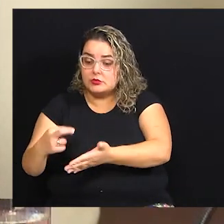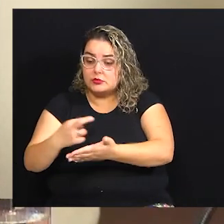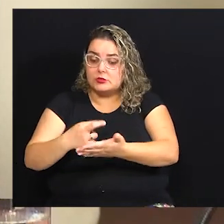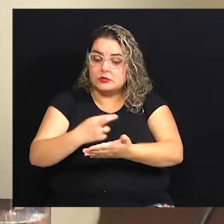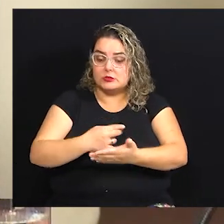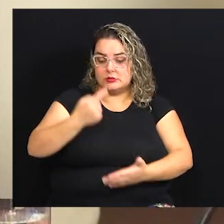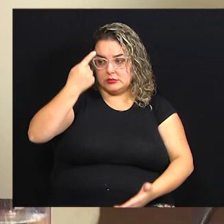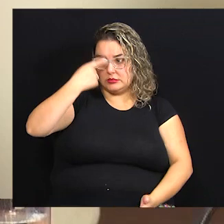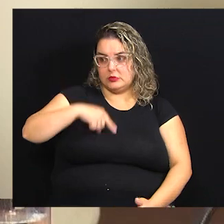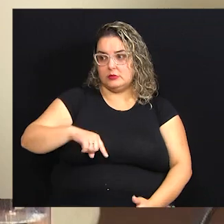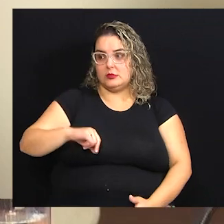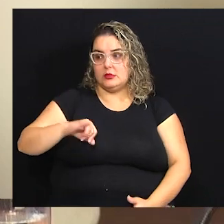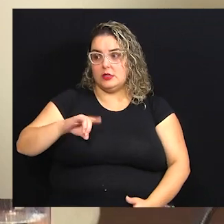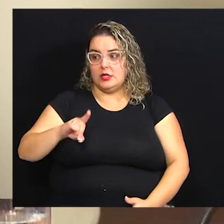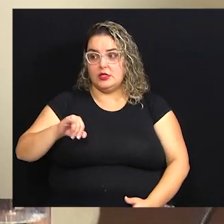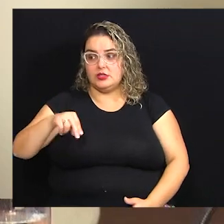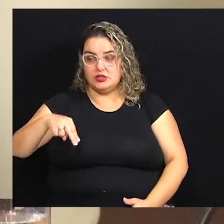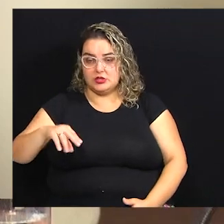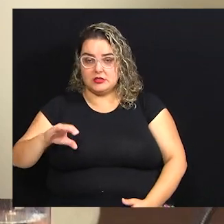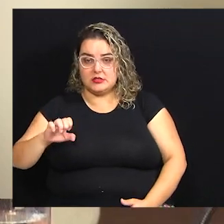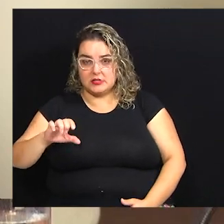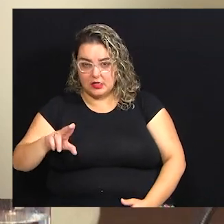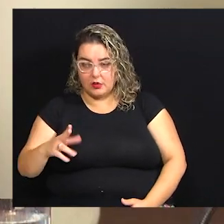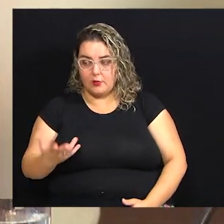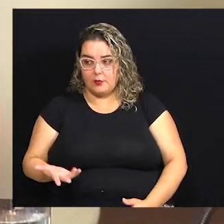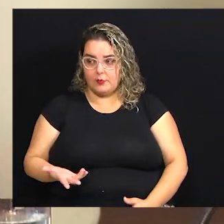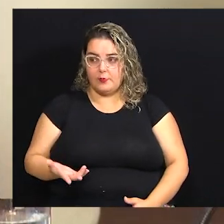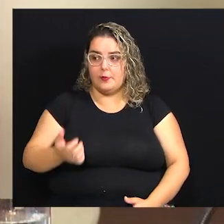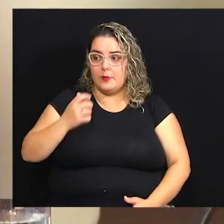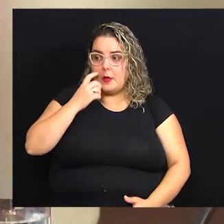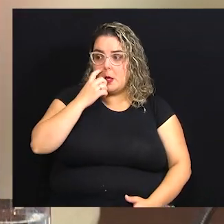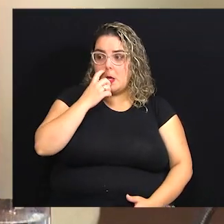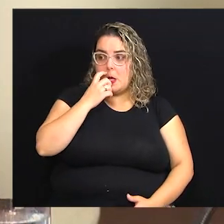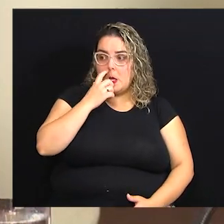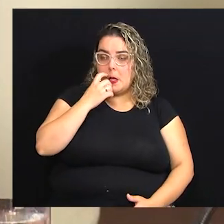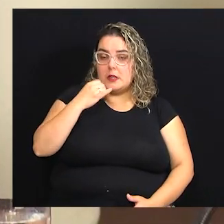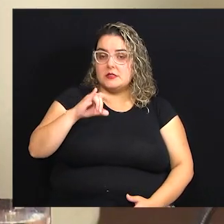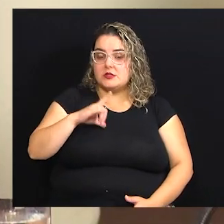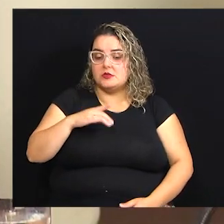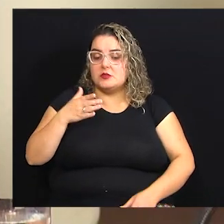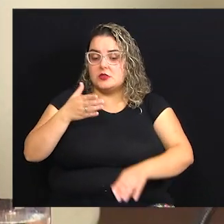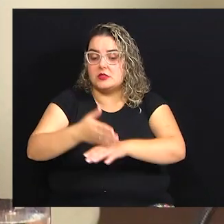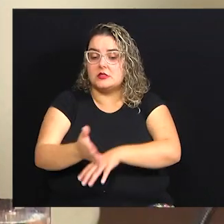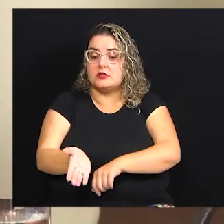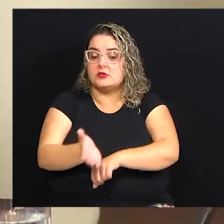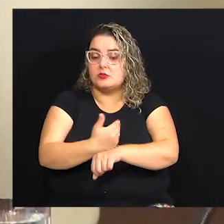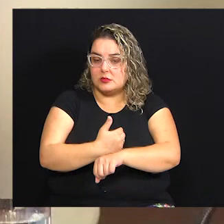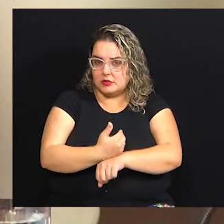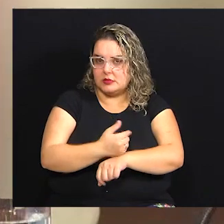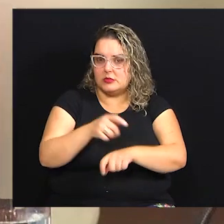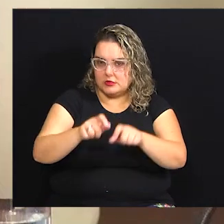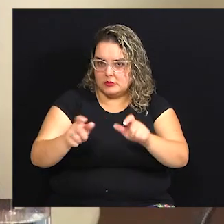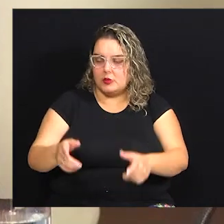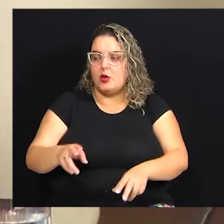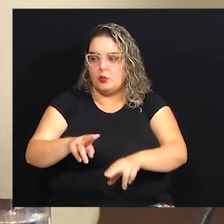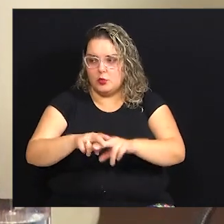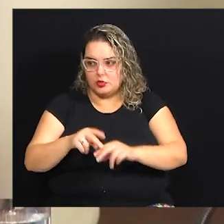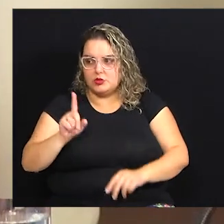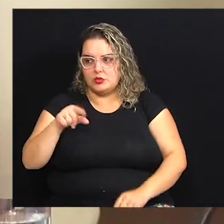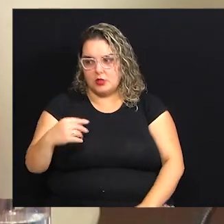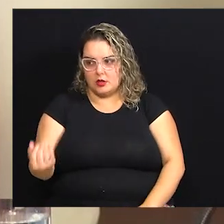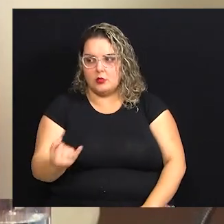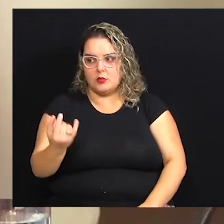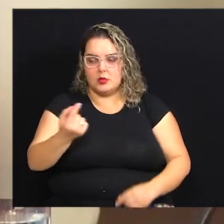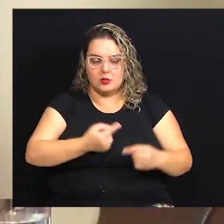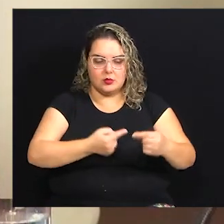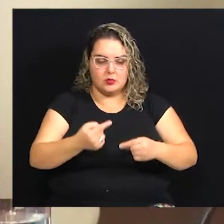esse perfil de incel, né? E que se a gente tivesse um acesso a essas pessoas antes, e por isso que é importante